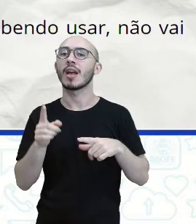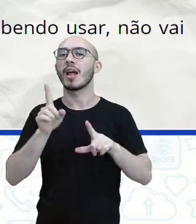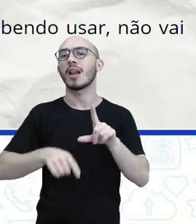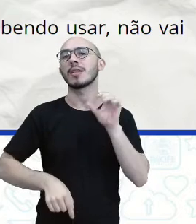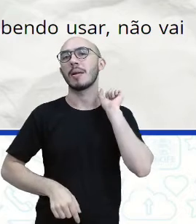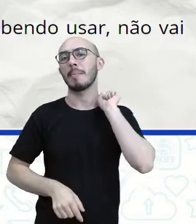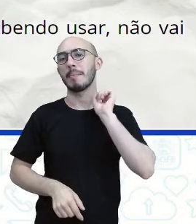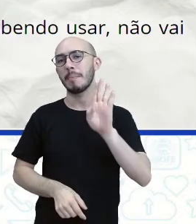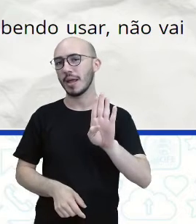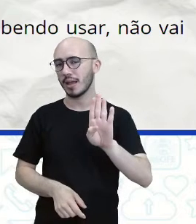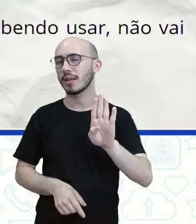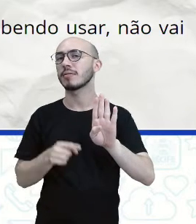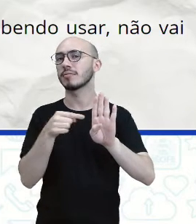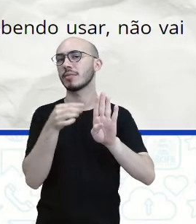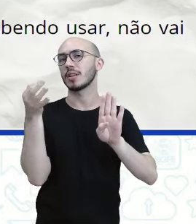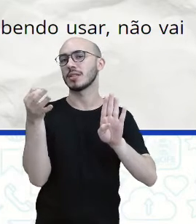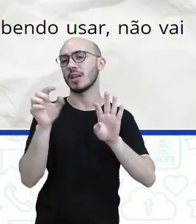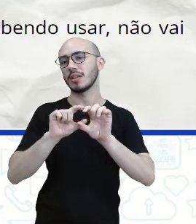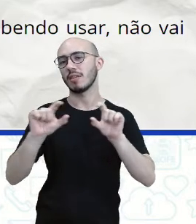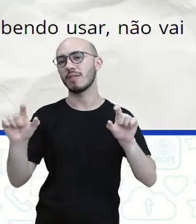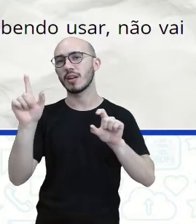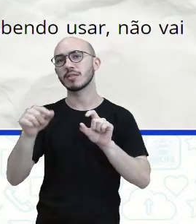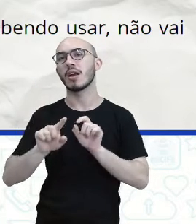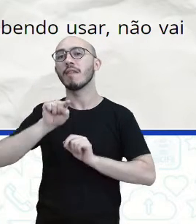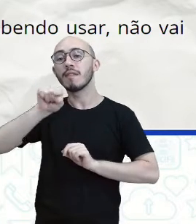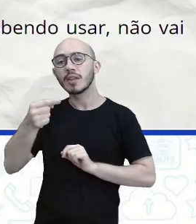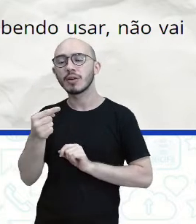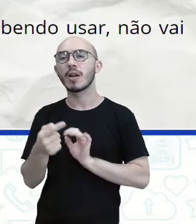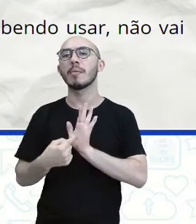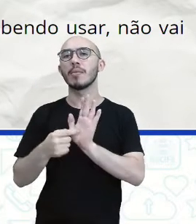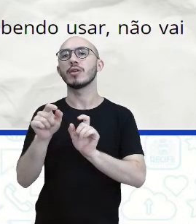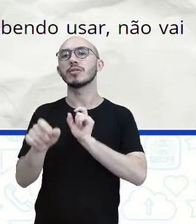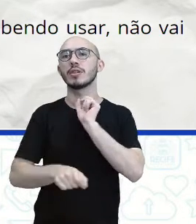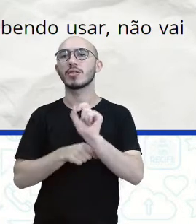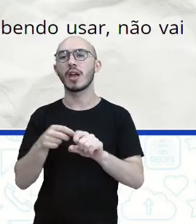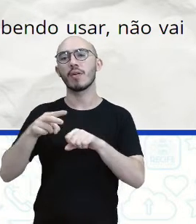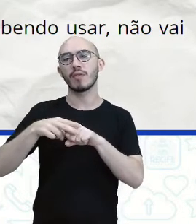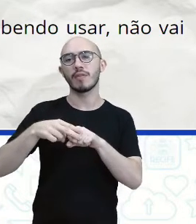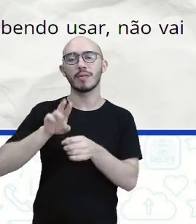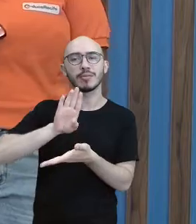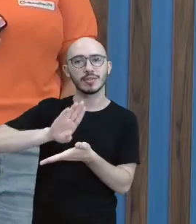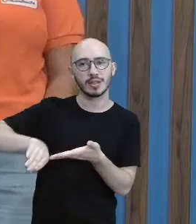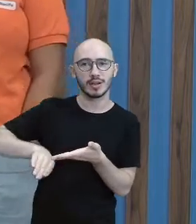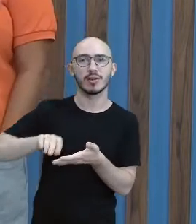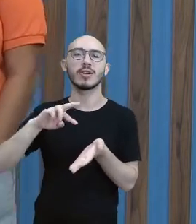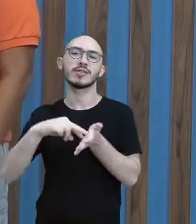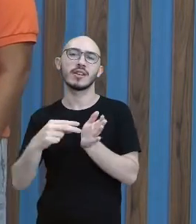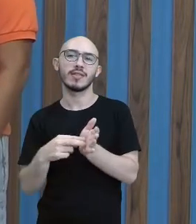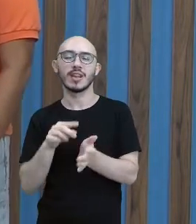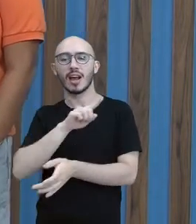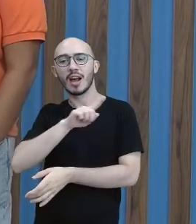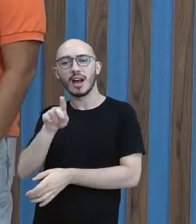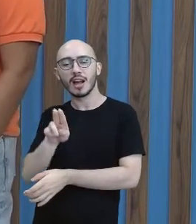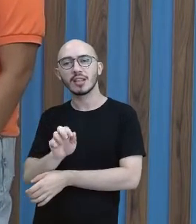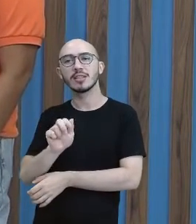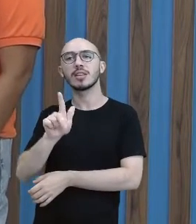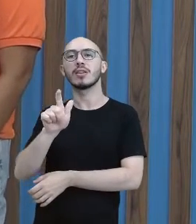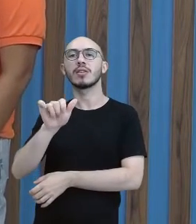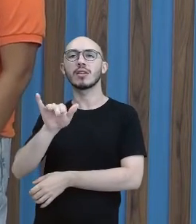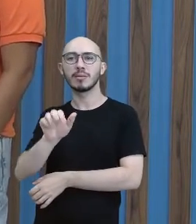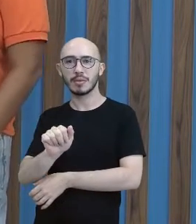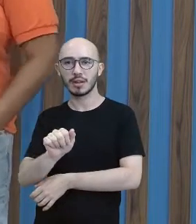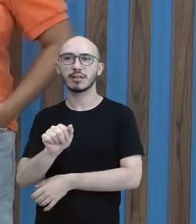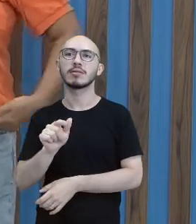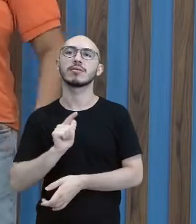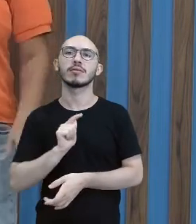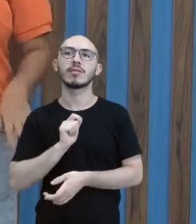aqui a vírgula marca a supressão do verbo ser. Que aí deveria ser: comprem